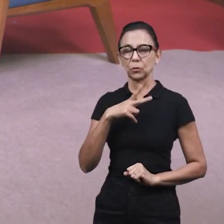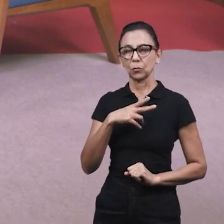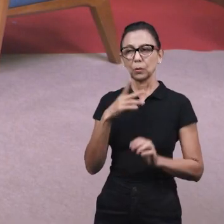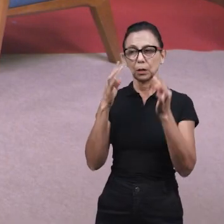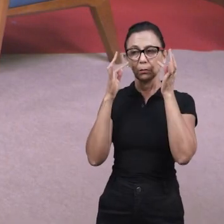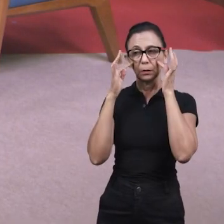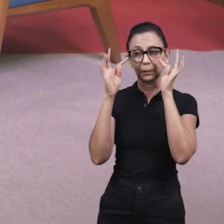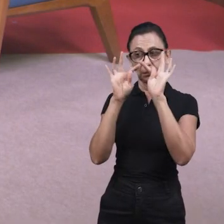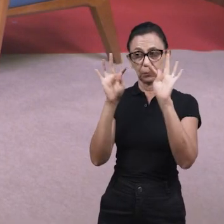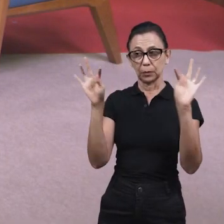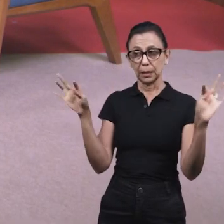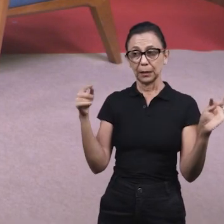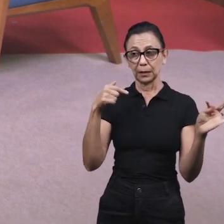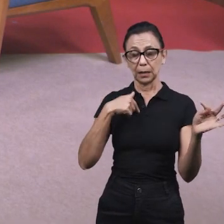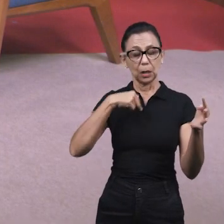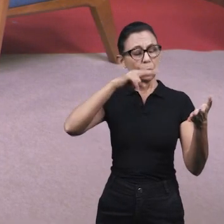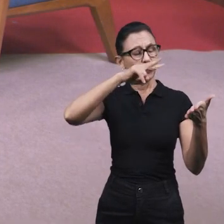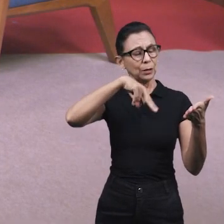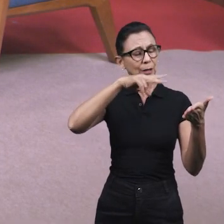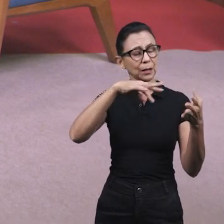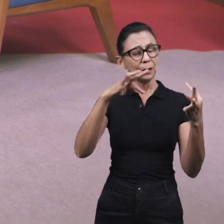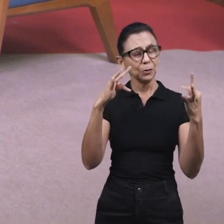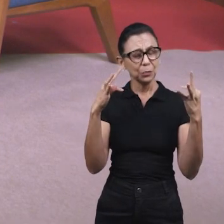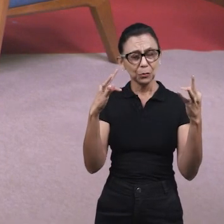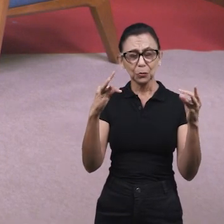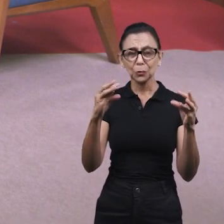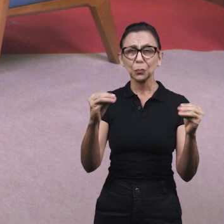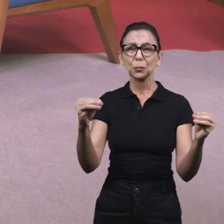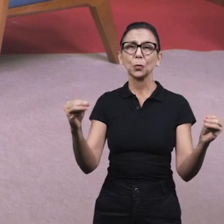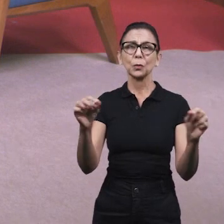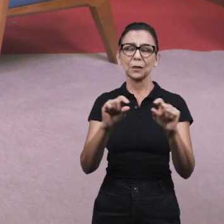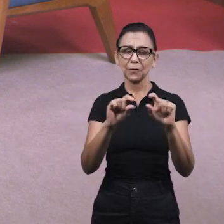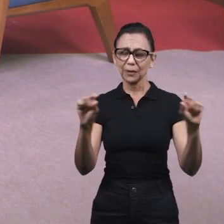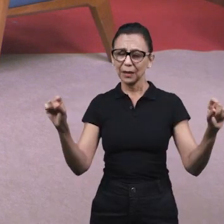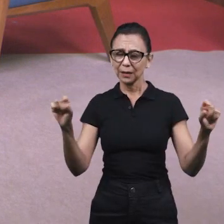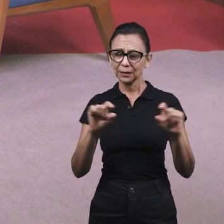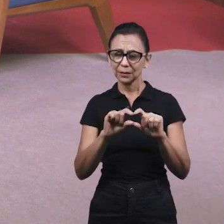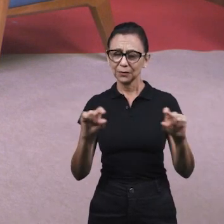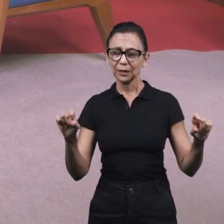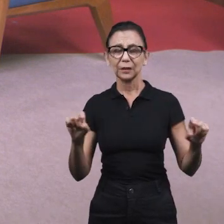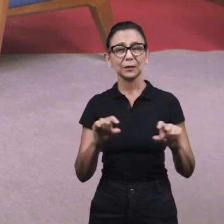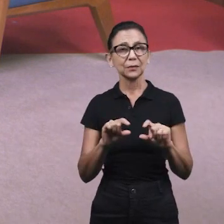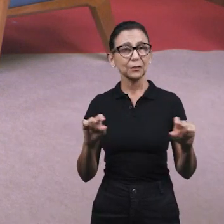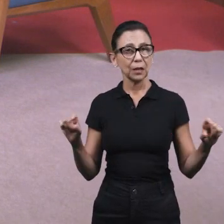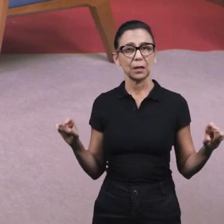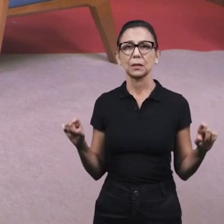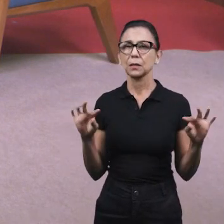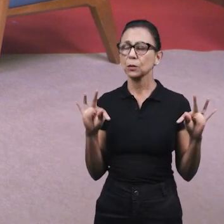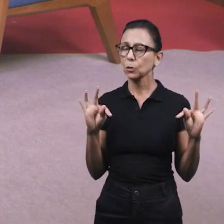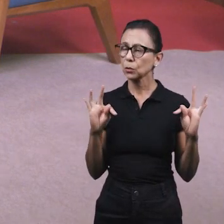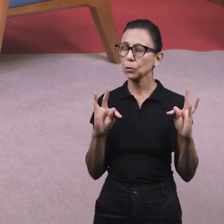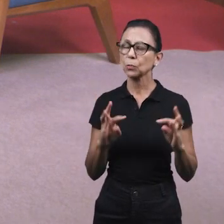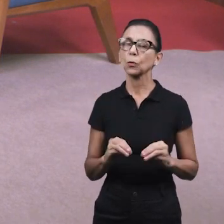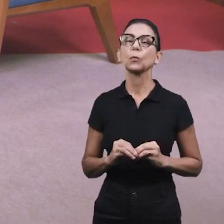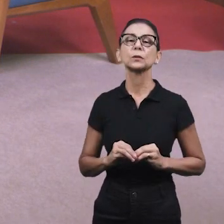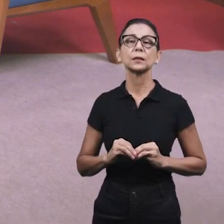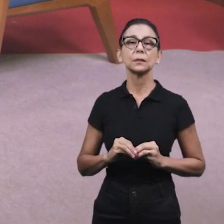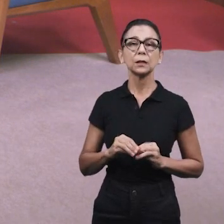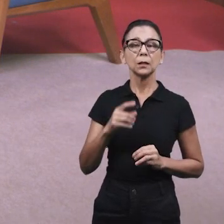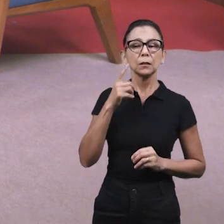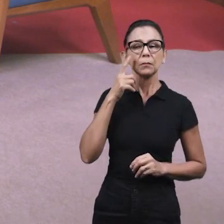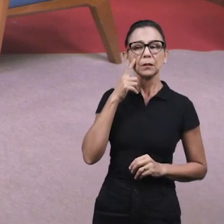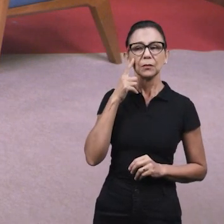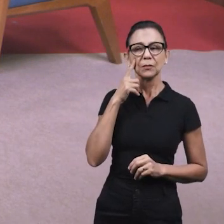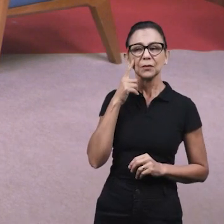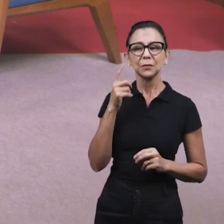quero testemunhar aqui que temos recebido assim, participações, comentários de pessoas assim novas, né? Na